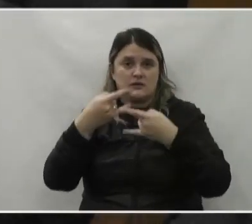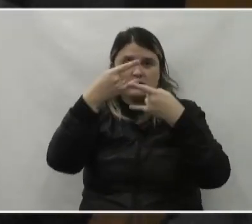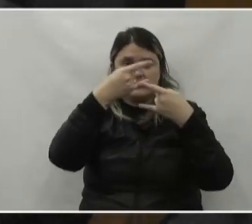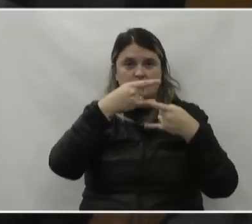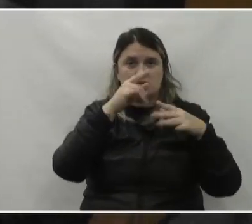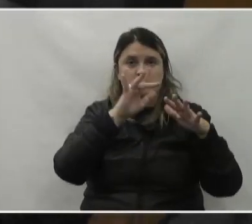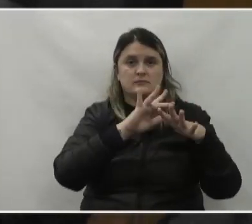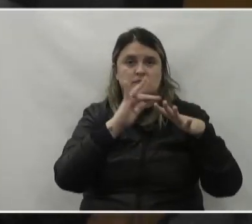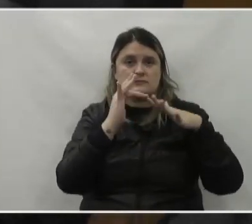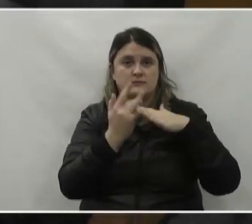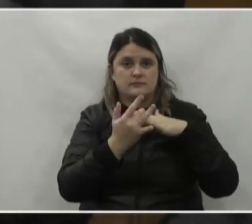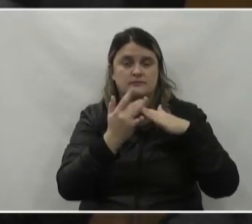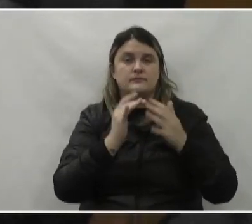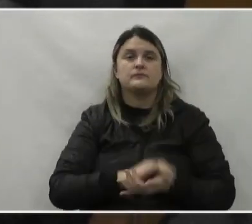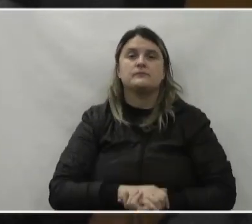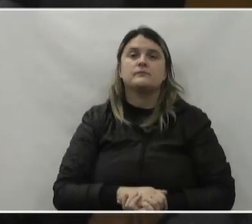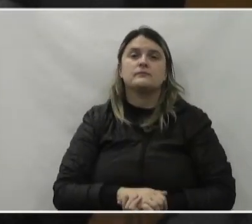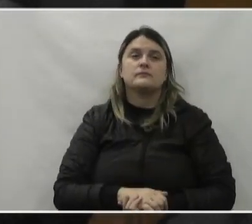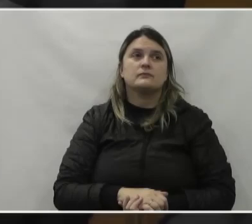redes sociais.